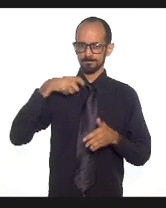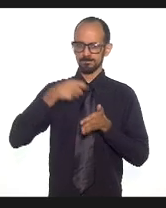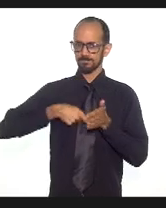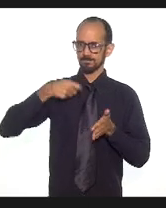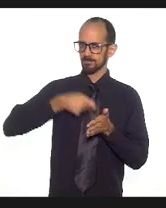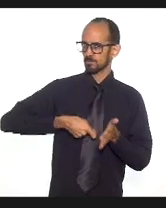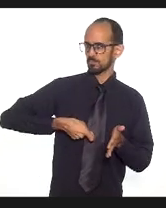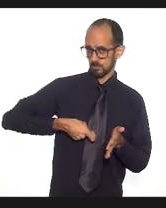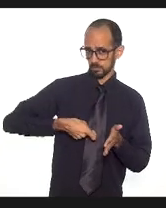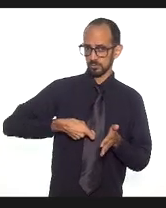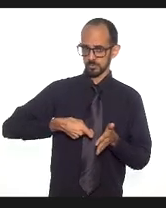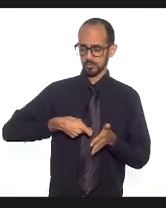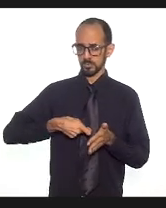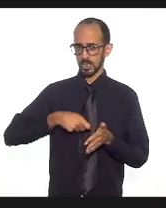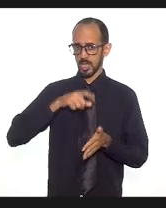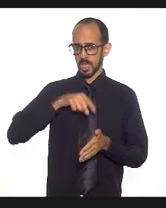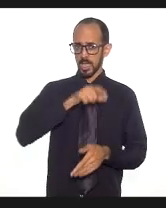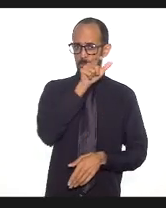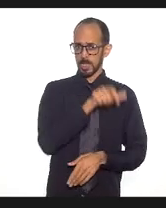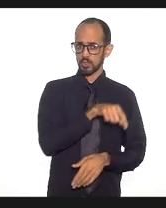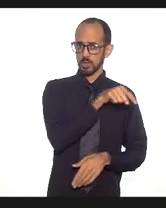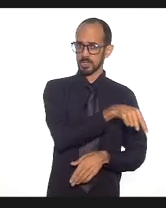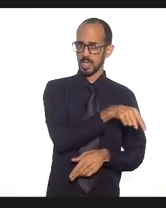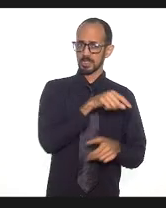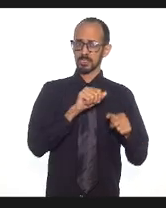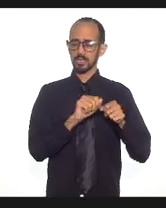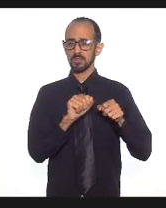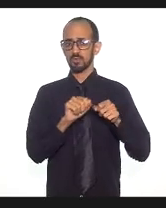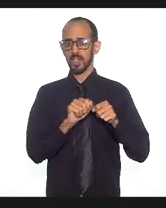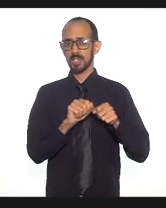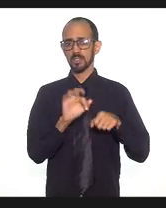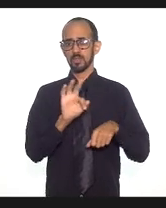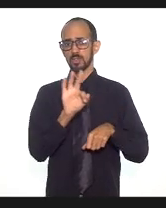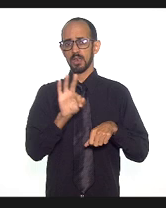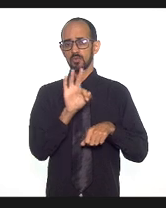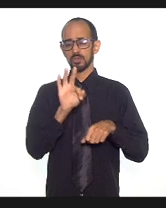essas pessoas que realmente fazem a fundação ser o que ela é.